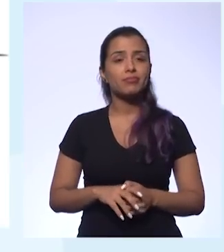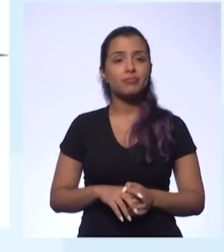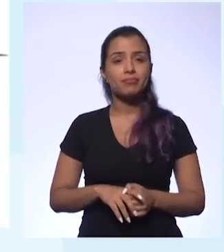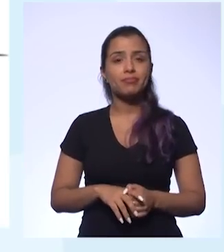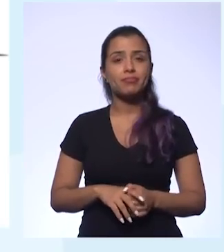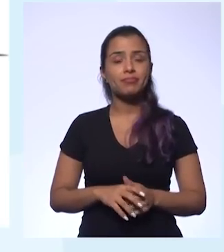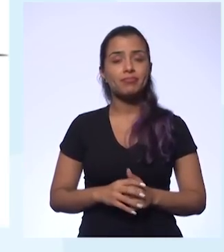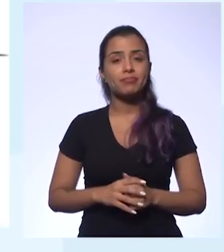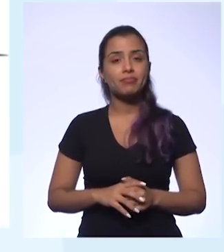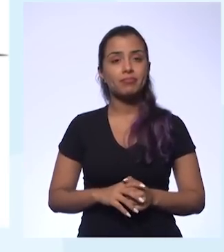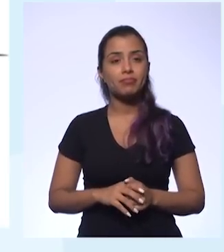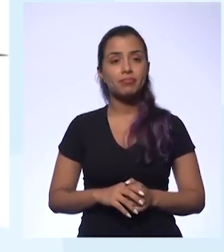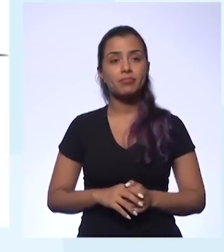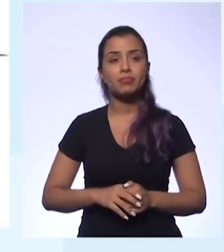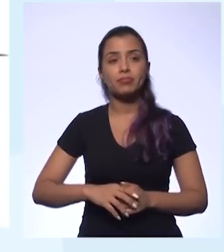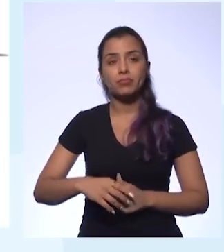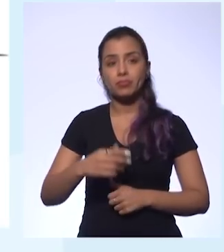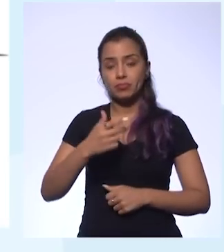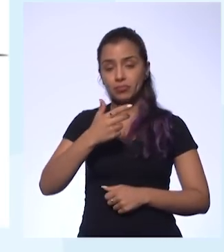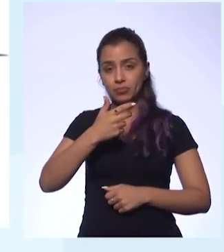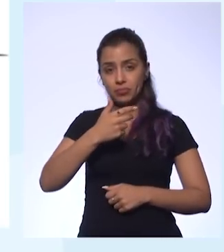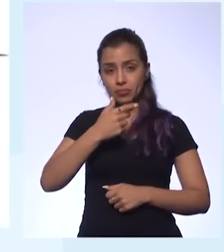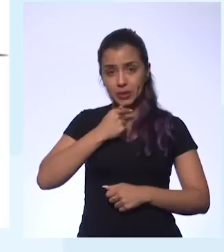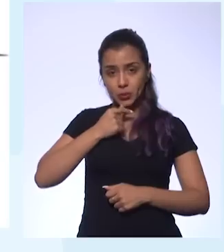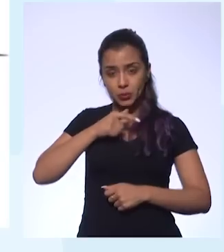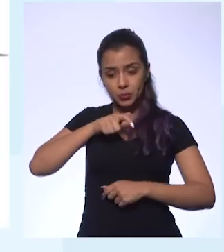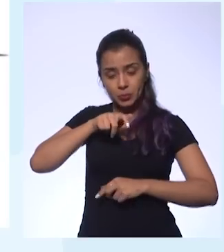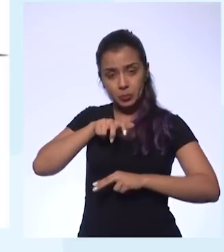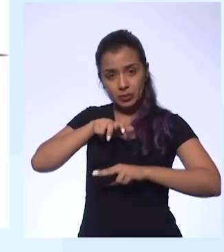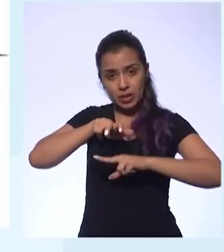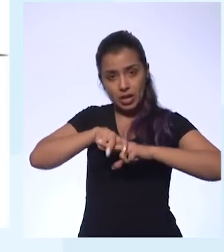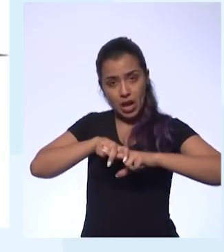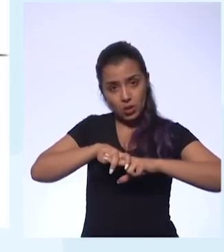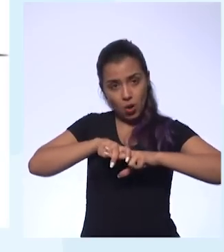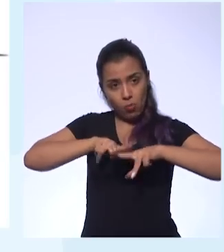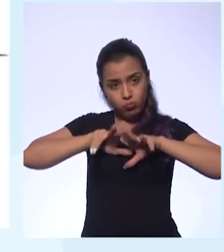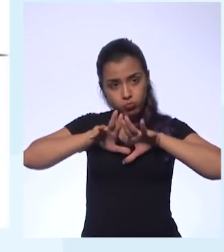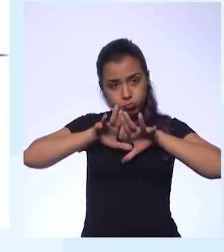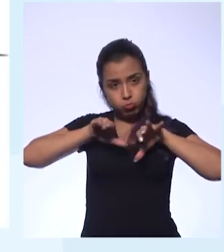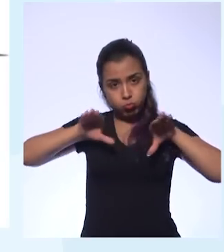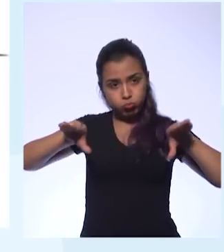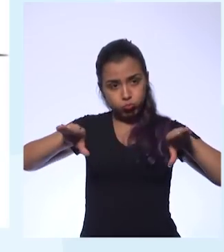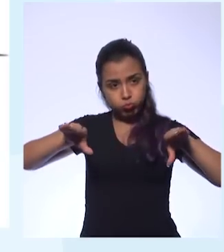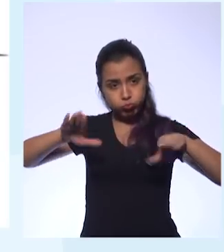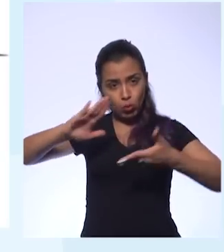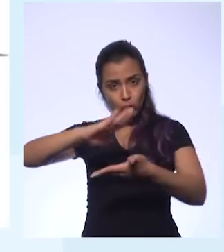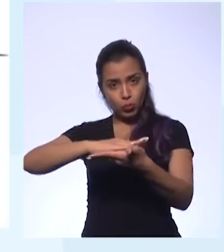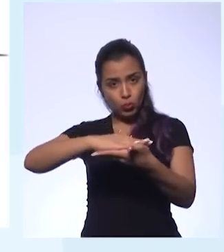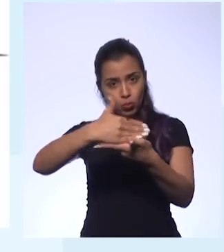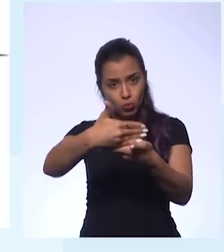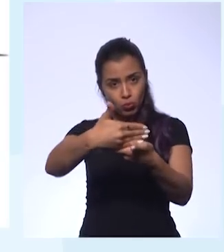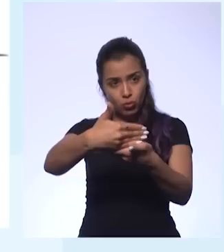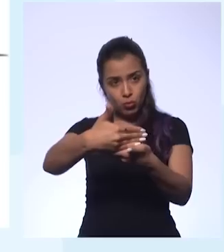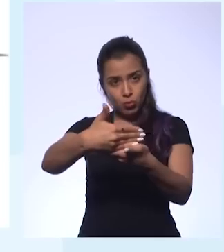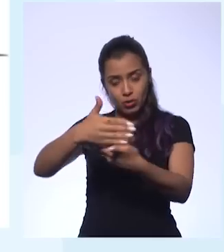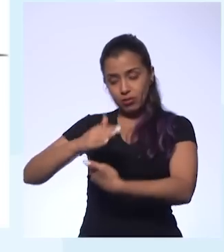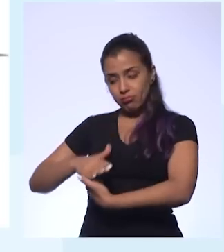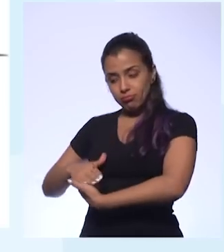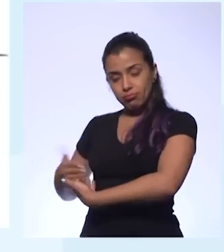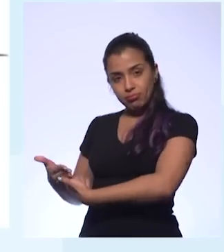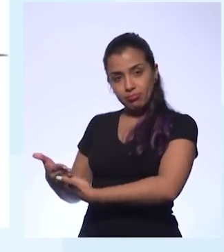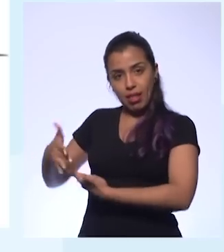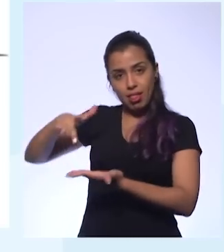Nós temos aí... Sentado no sofá. Sentado no sofá, notebook, tablet, celular, televisão,